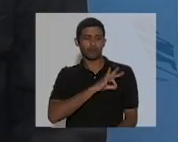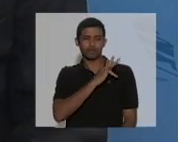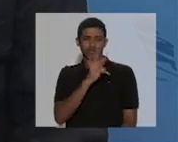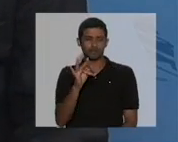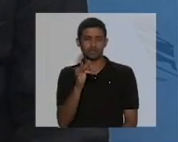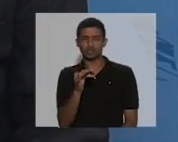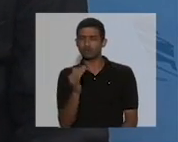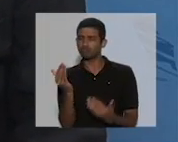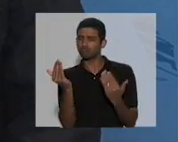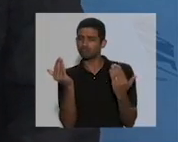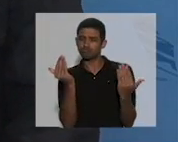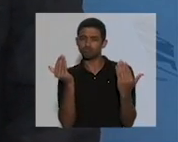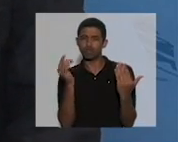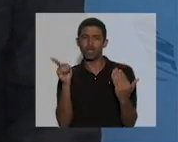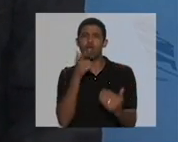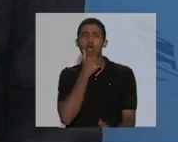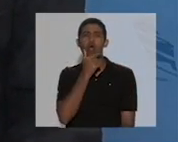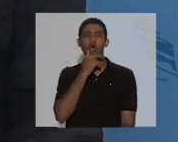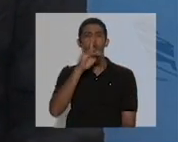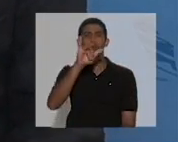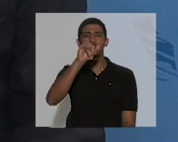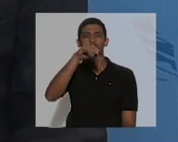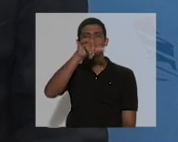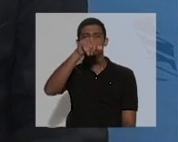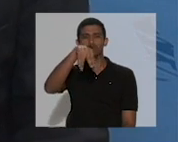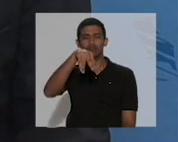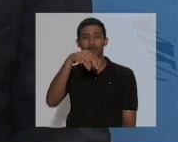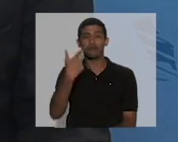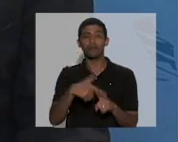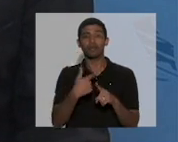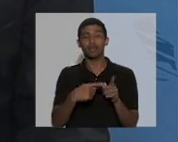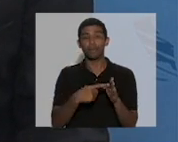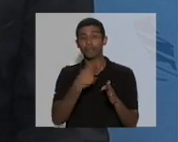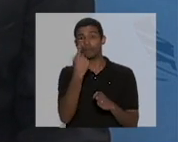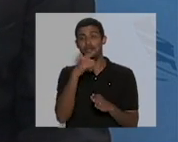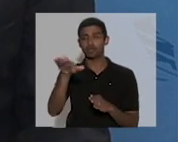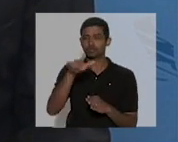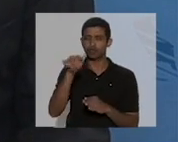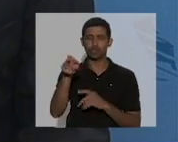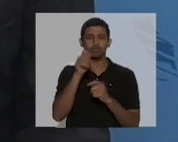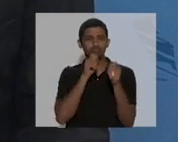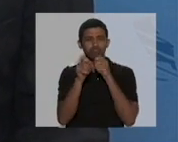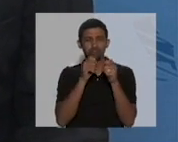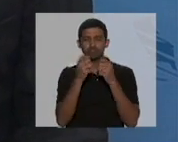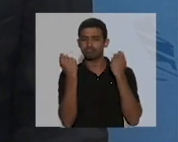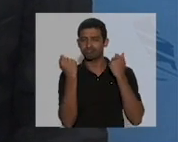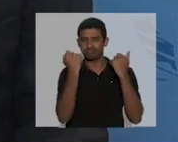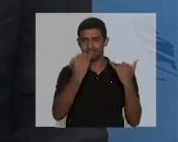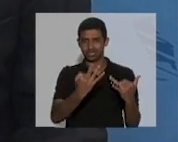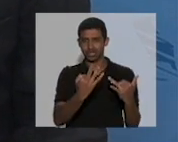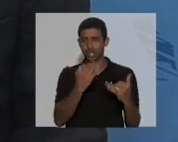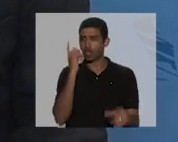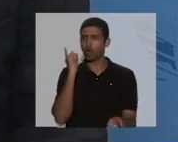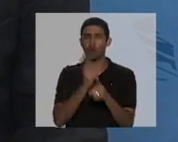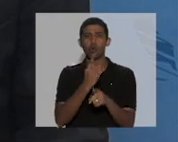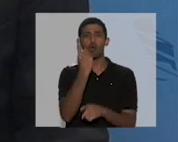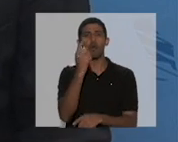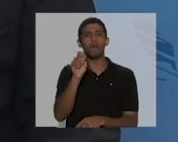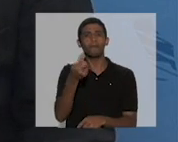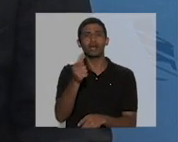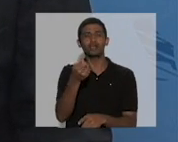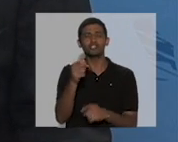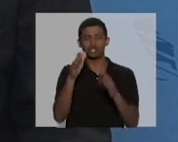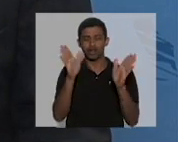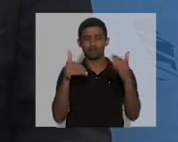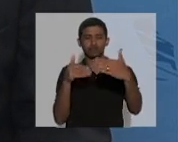Federal desconfiava que Nussmann, porque da primeira vez que ele foi levado coercitivamente para depor, ela já tinha encontrado uma chave